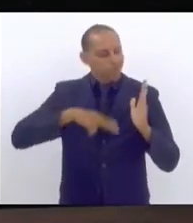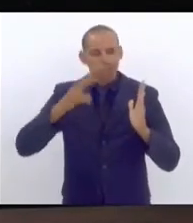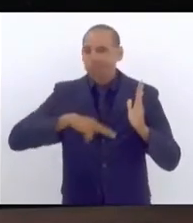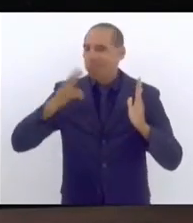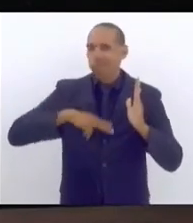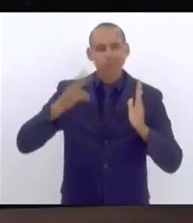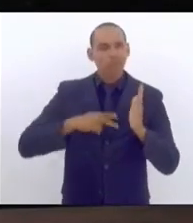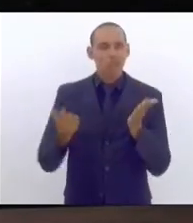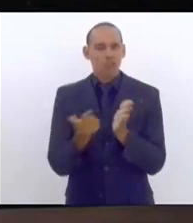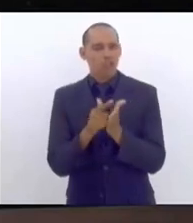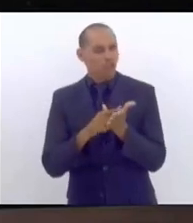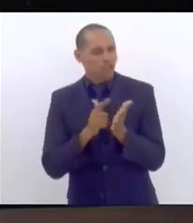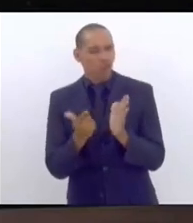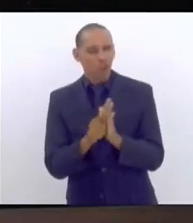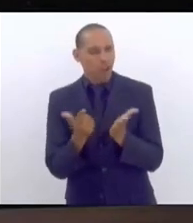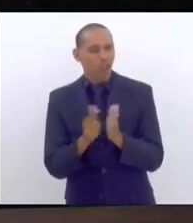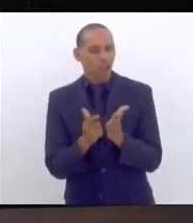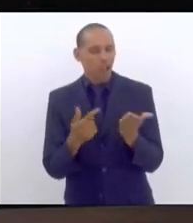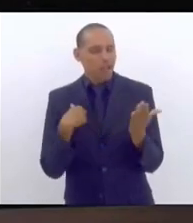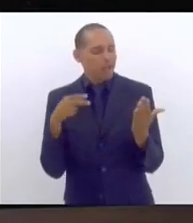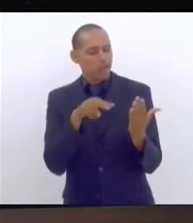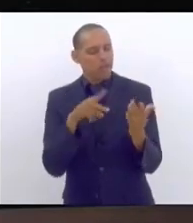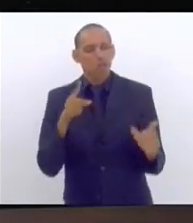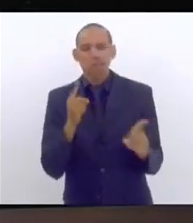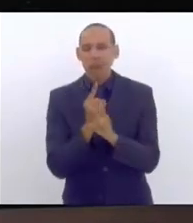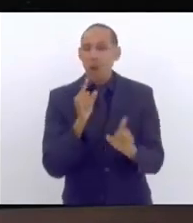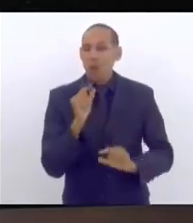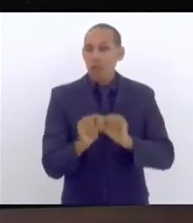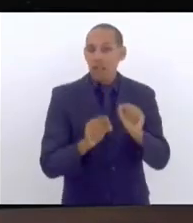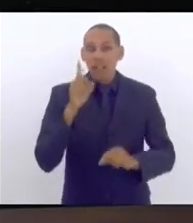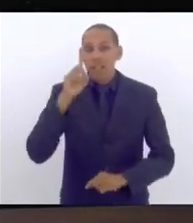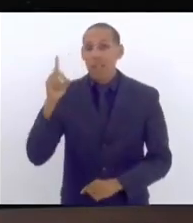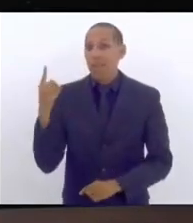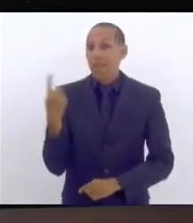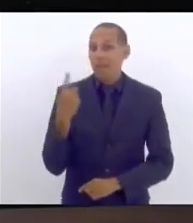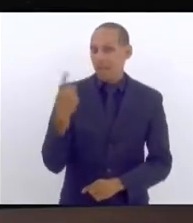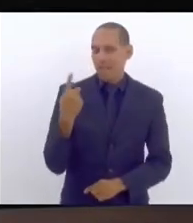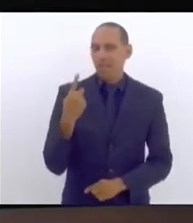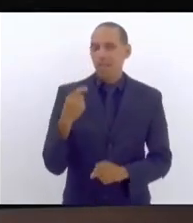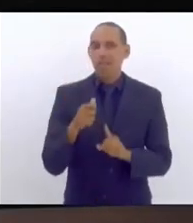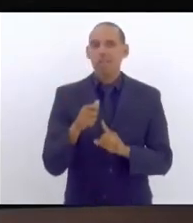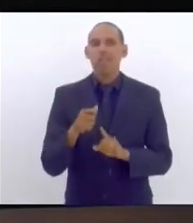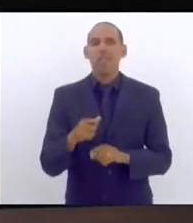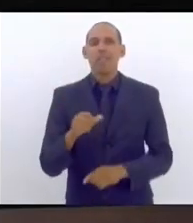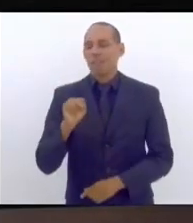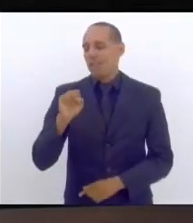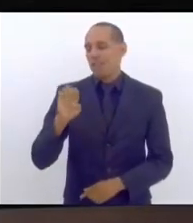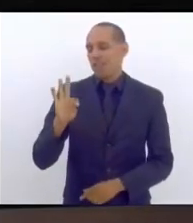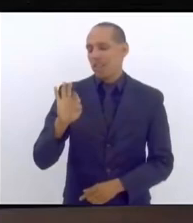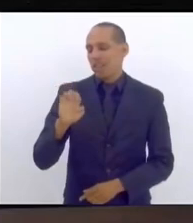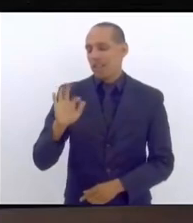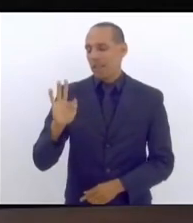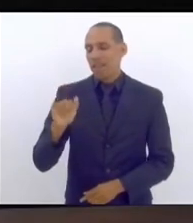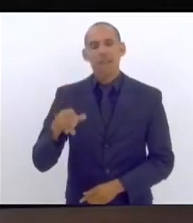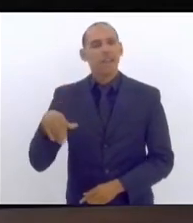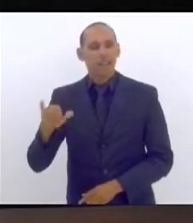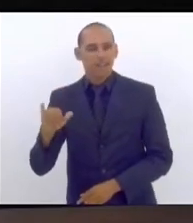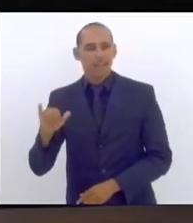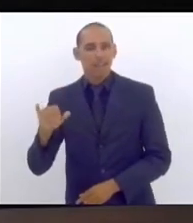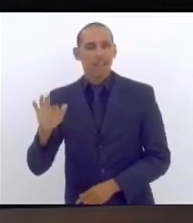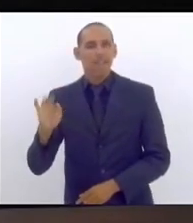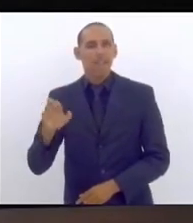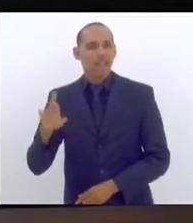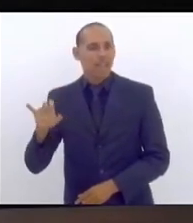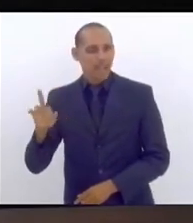voraz de jornal, eu identifiquei aqui que no dia 1º, Stefane Ferreira do Carmo,